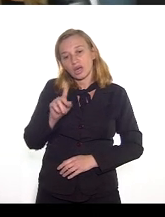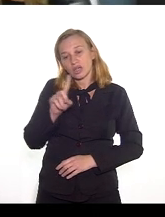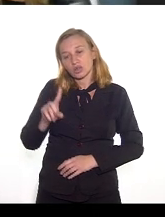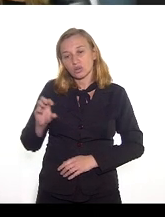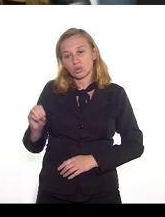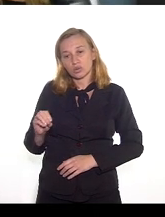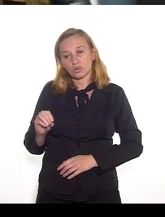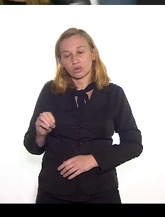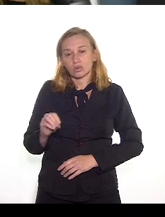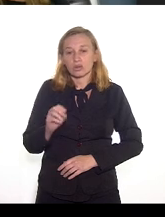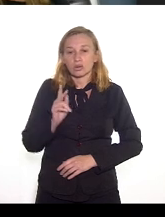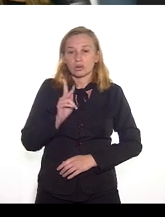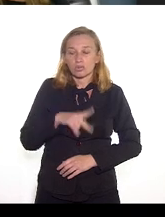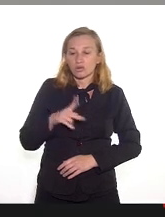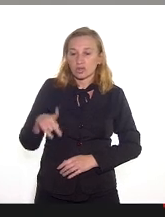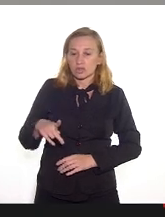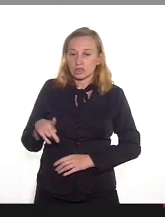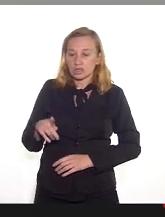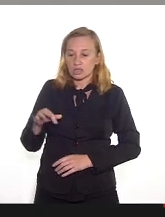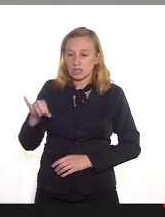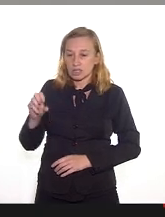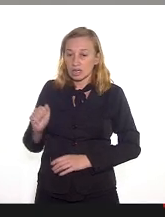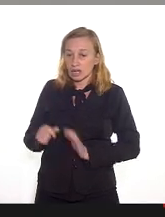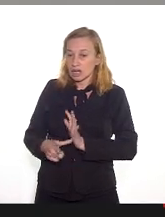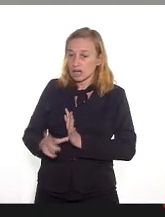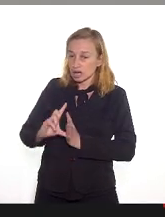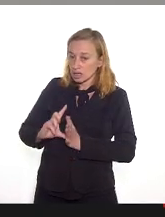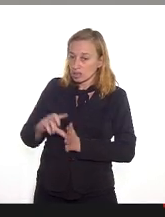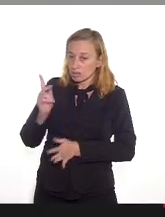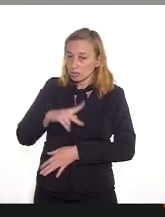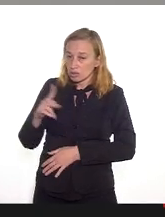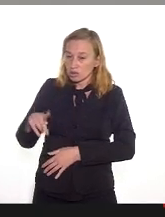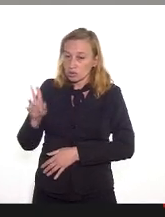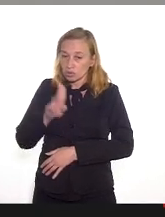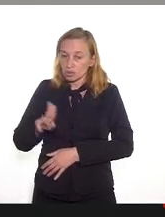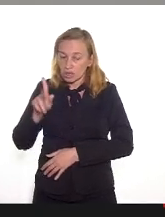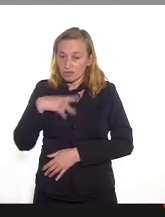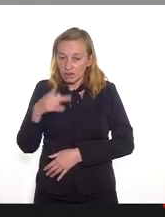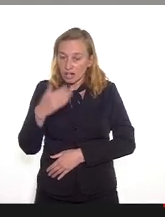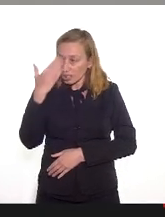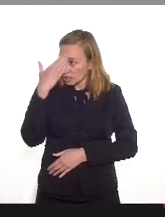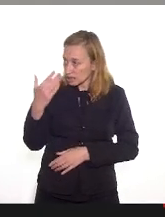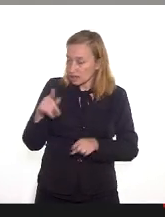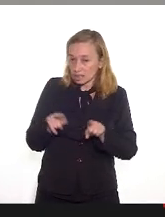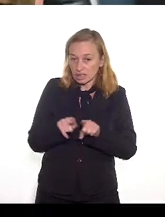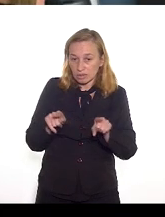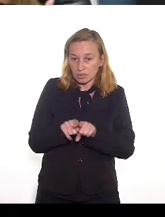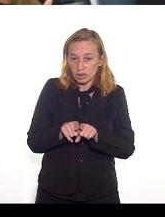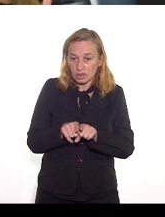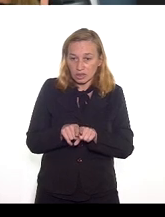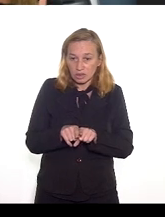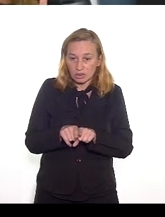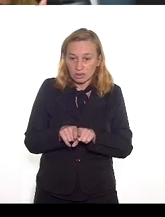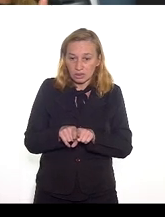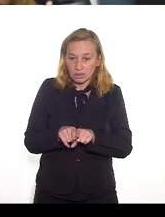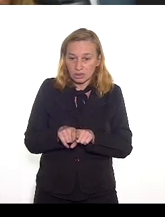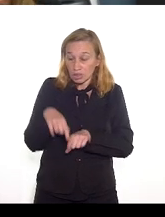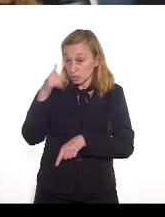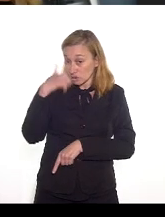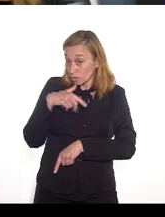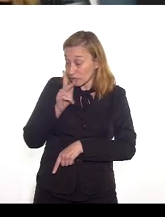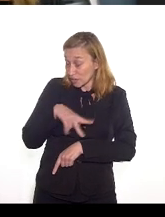quero, professora Célia, antes do professor Marcelo Mussi usar a palavra, agradecer muito também a reitora. Fui promovida professora,